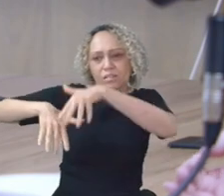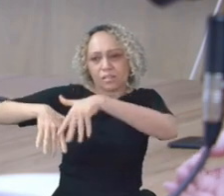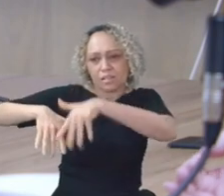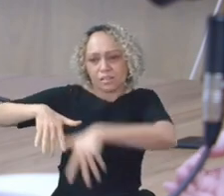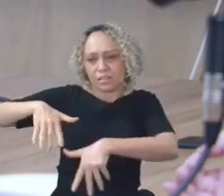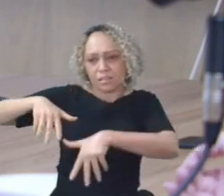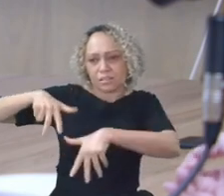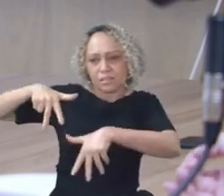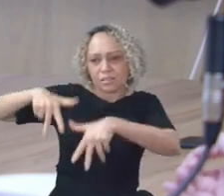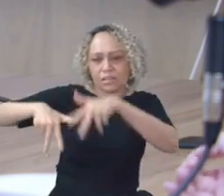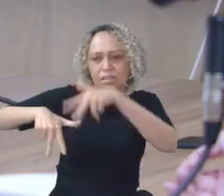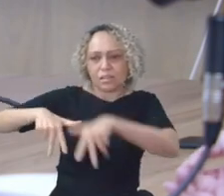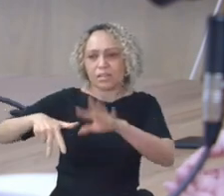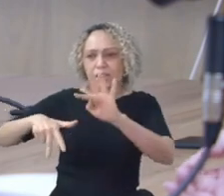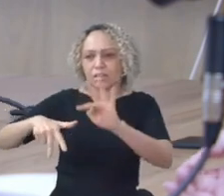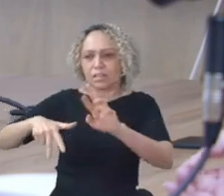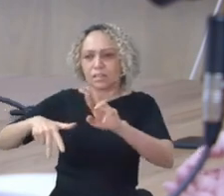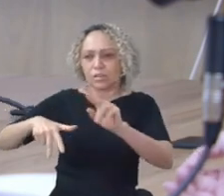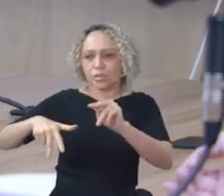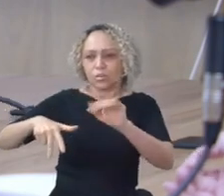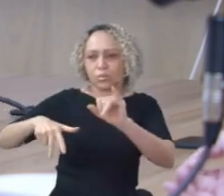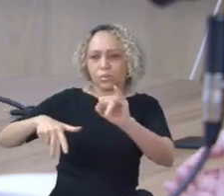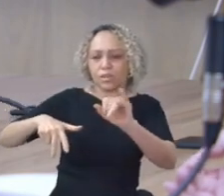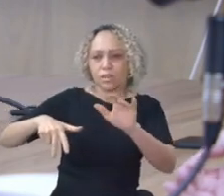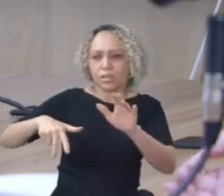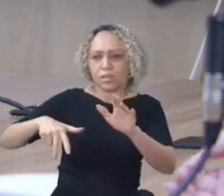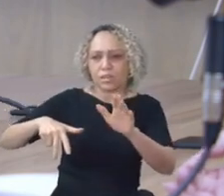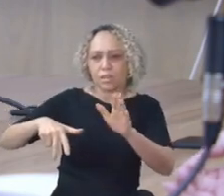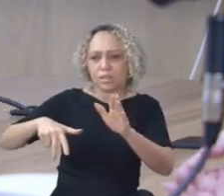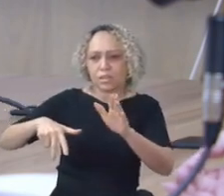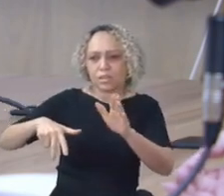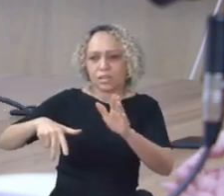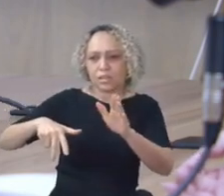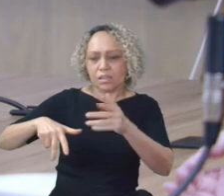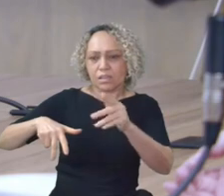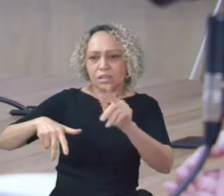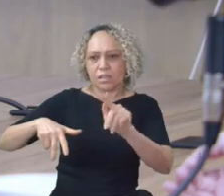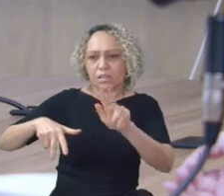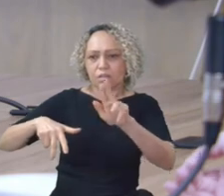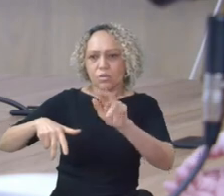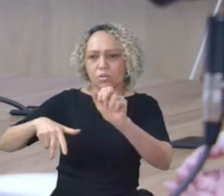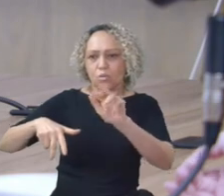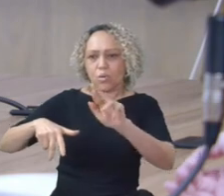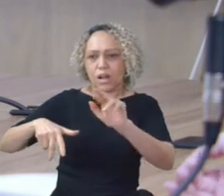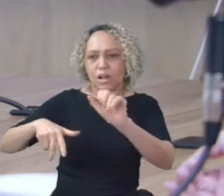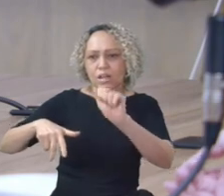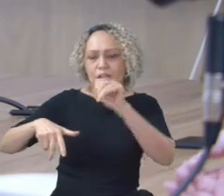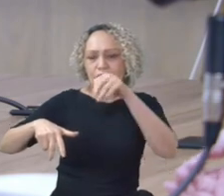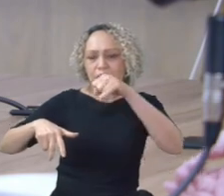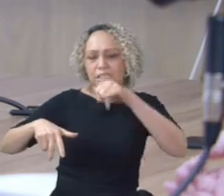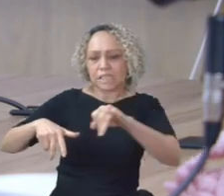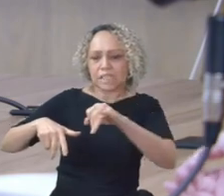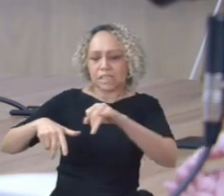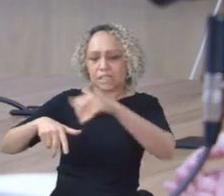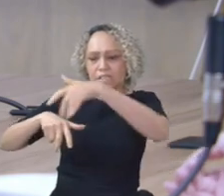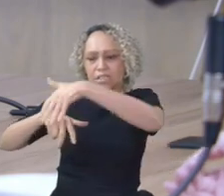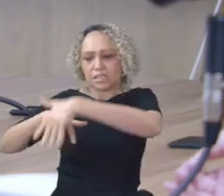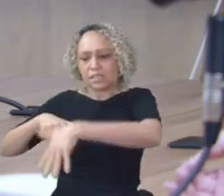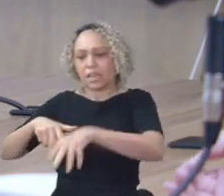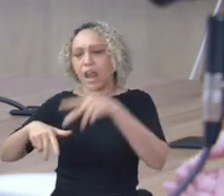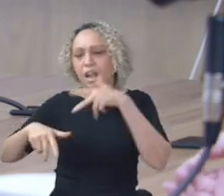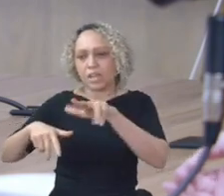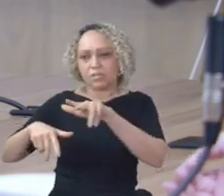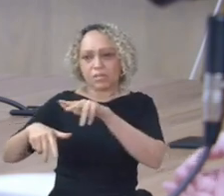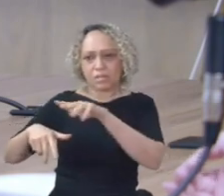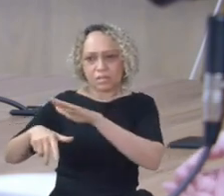e tem o Camaiurá. Por que eu trouxe o Camaiurá? Os Guarani, eles são lá do sul, né? São do sul do Paraná e